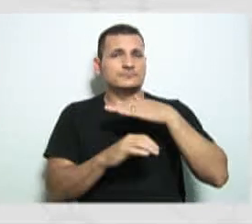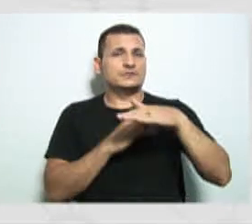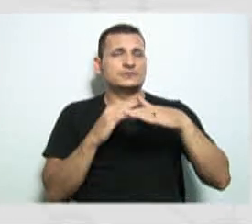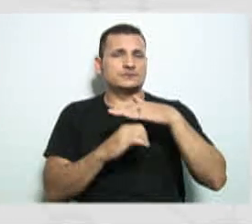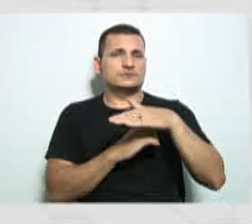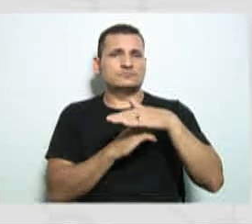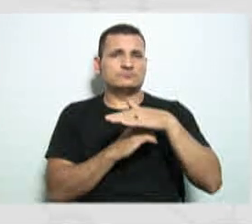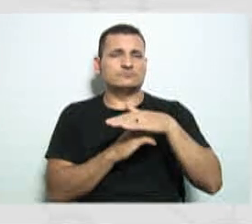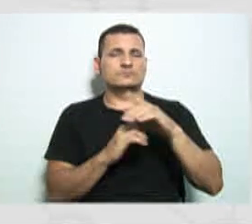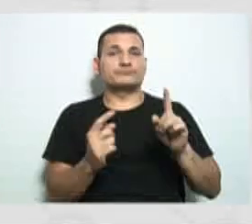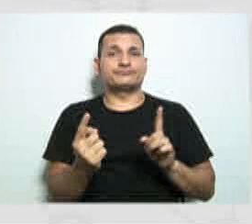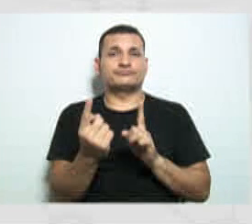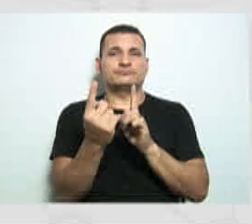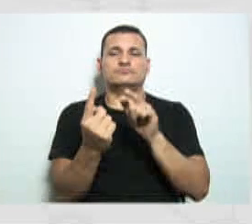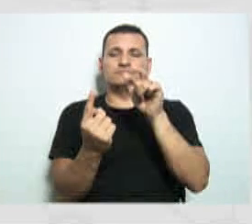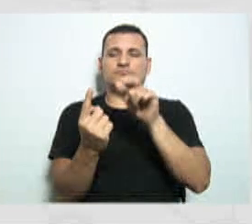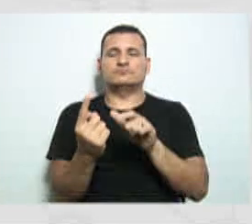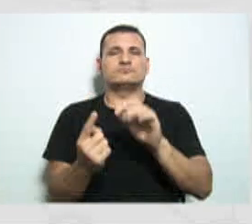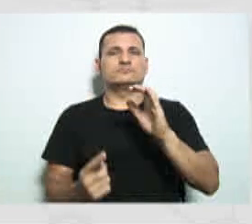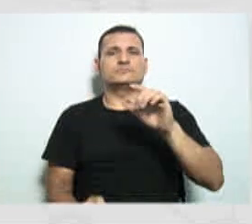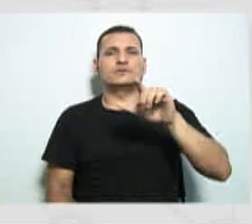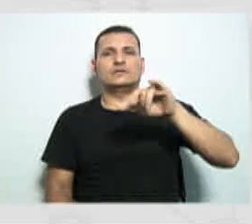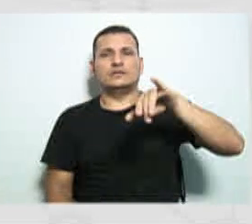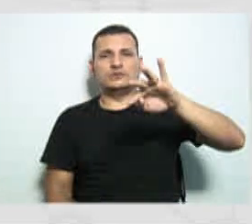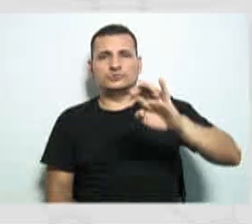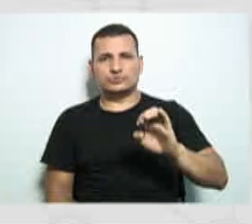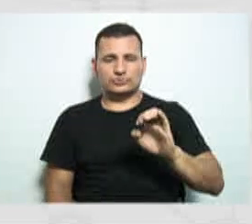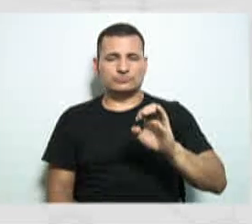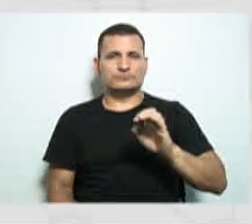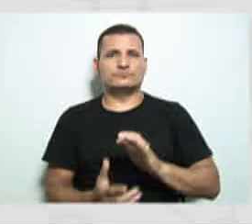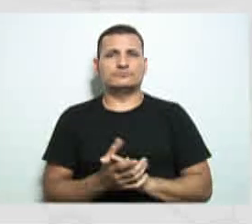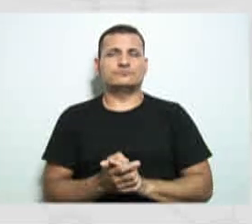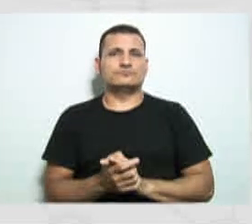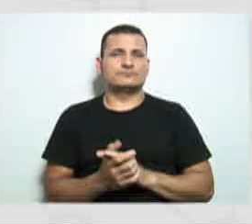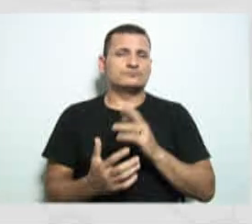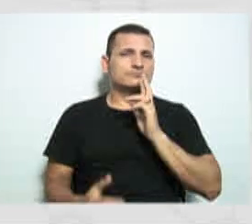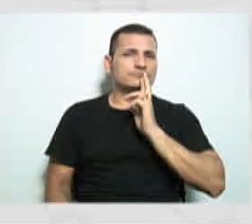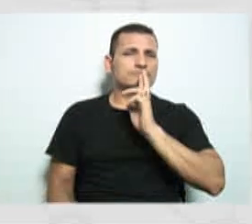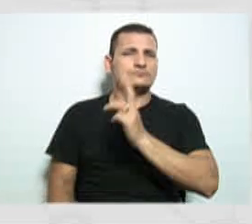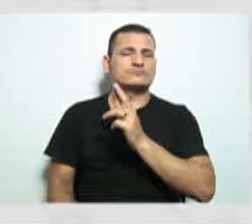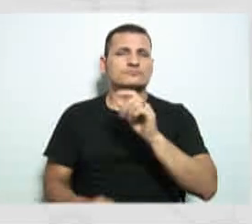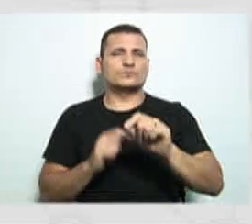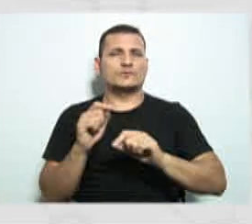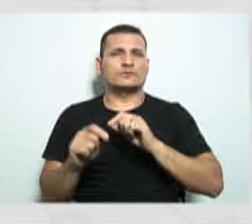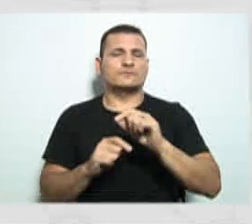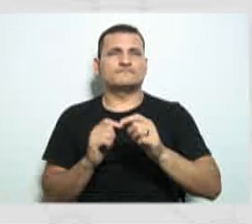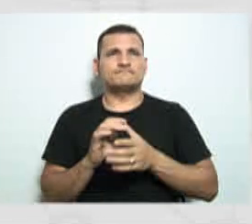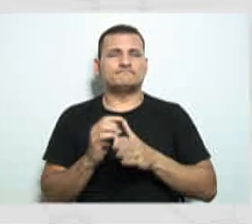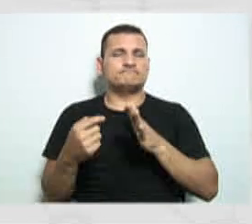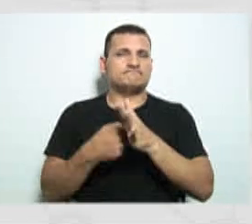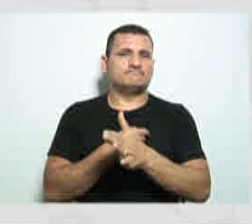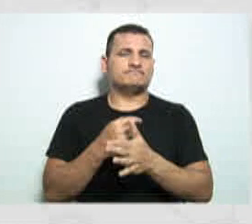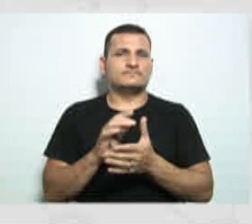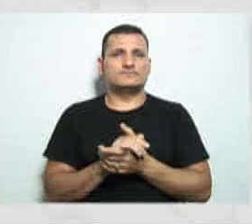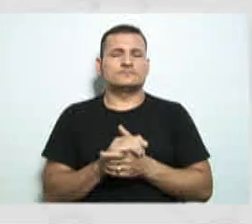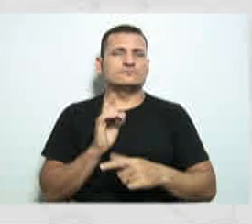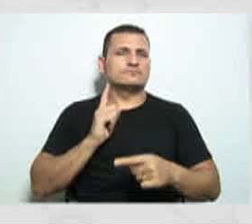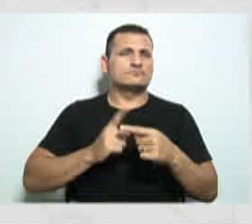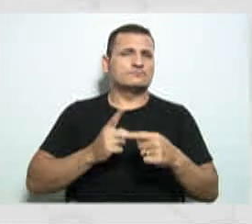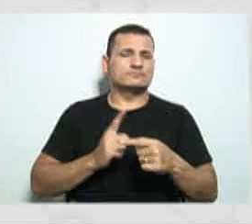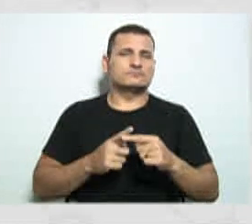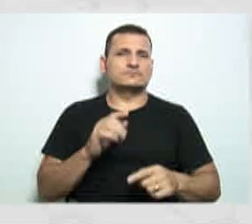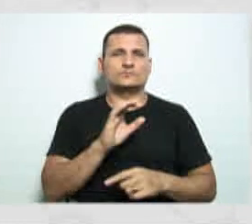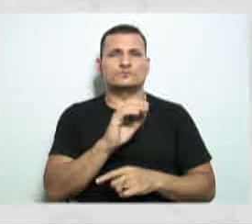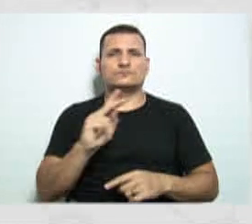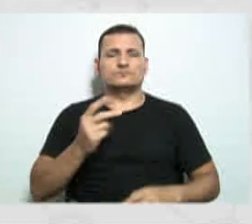quê? Aos seus clientes, né? A finalidade é de responder aos seguintes questionamentos: por que a